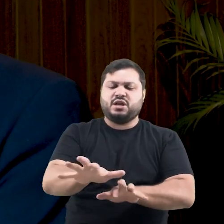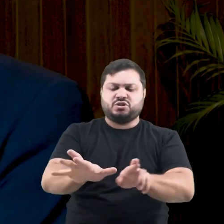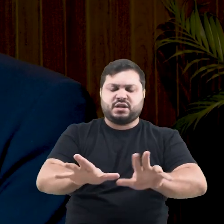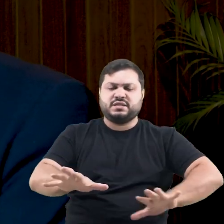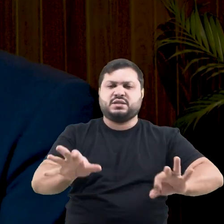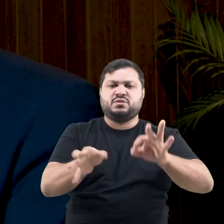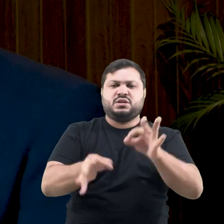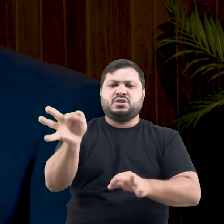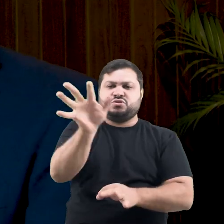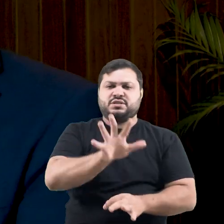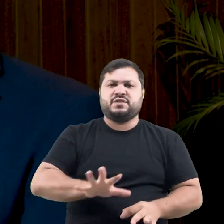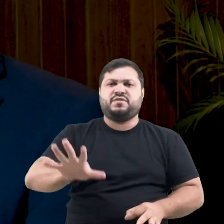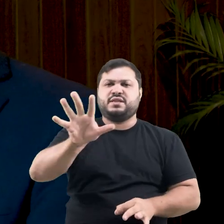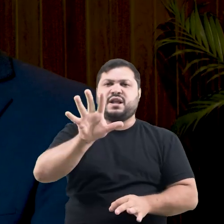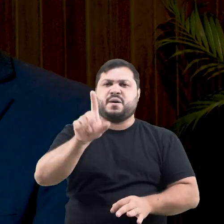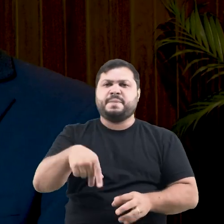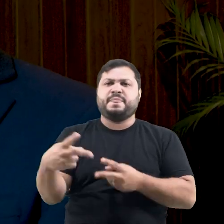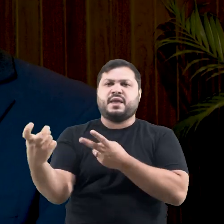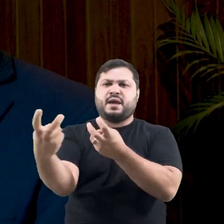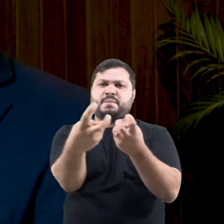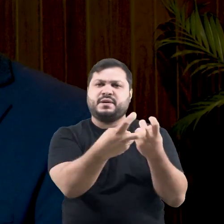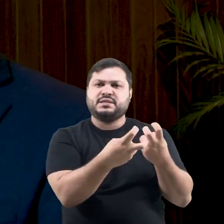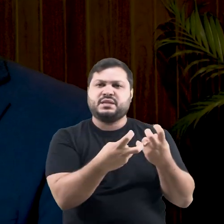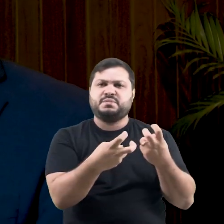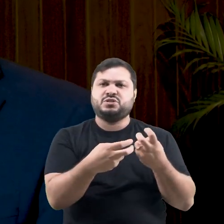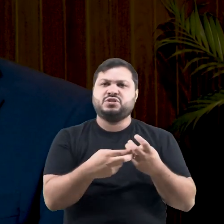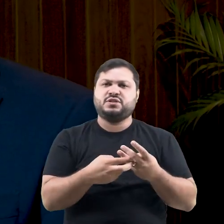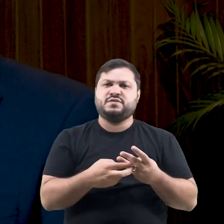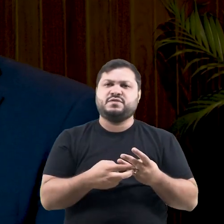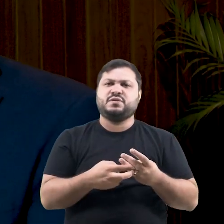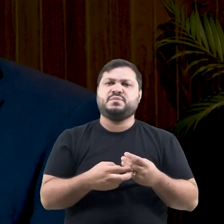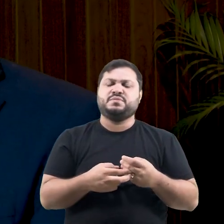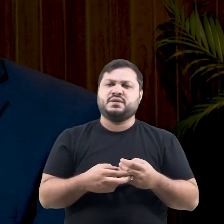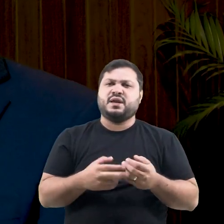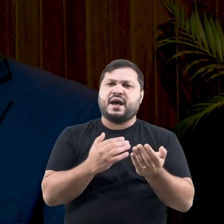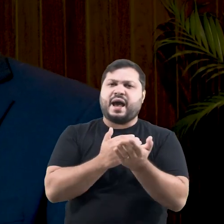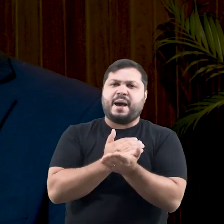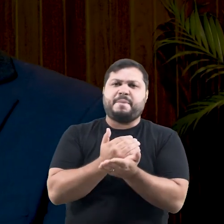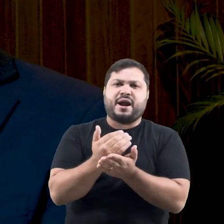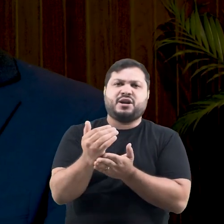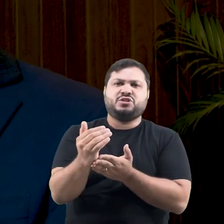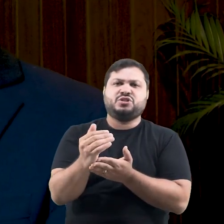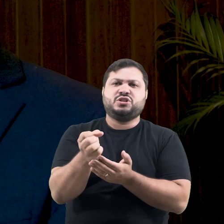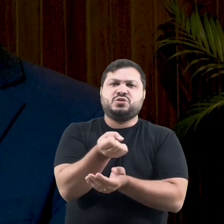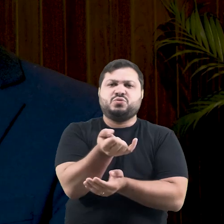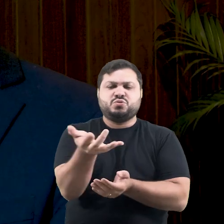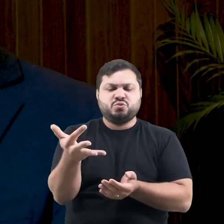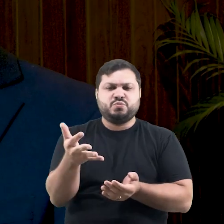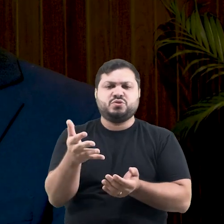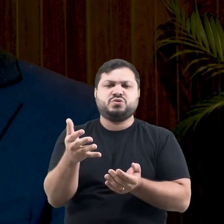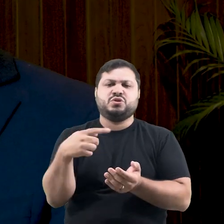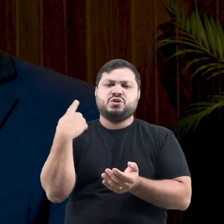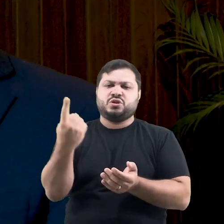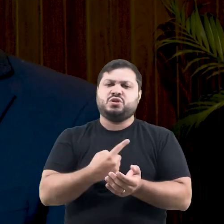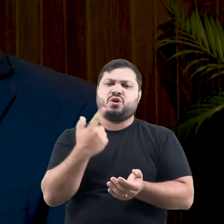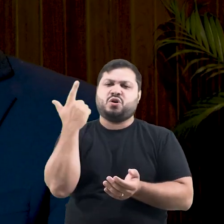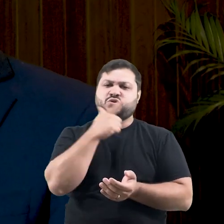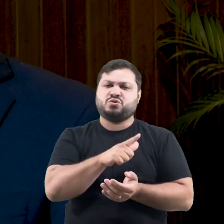da Justiça Federal é perceptível, né, a partir dos números que